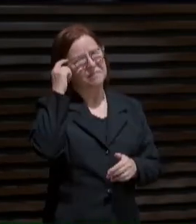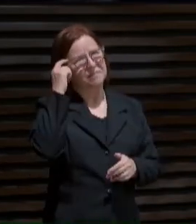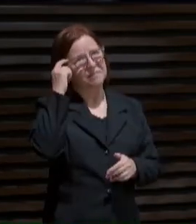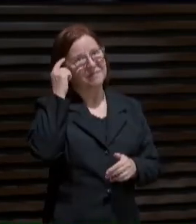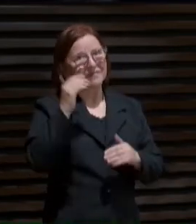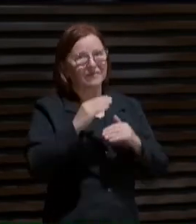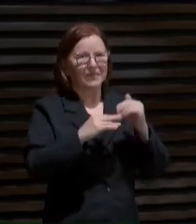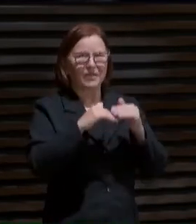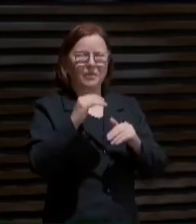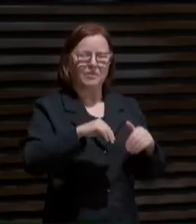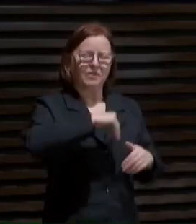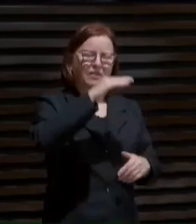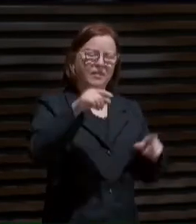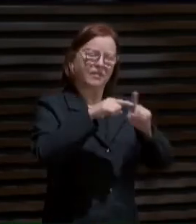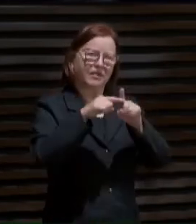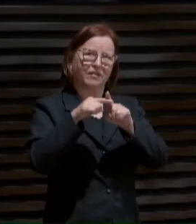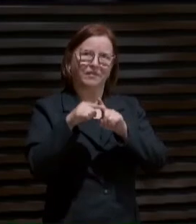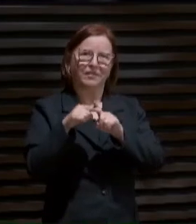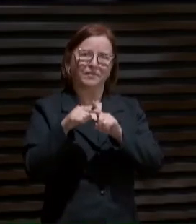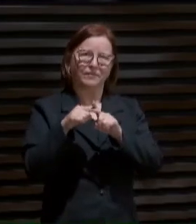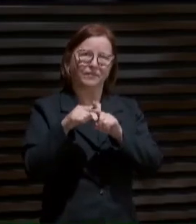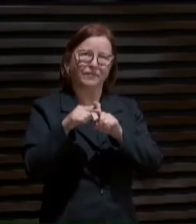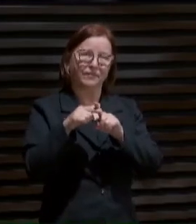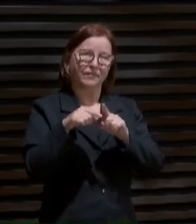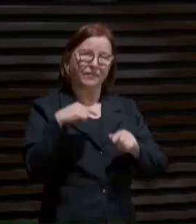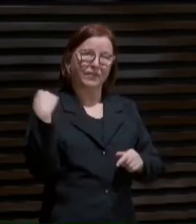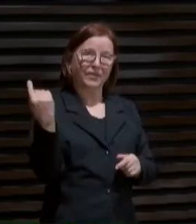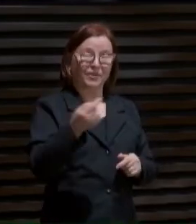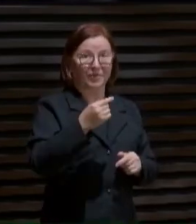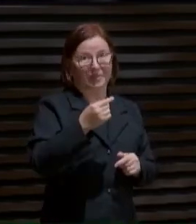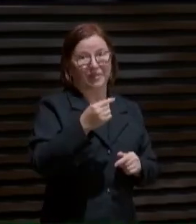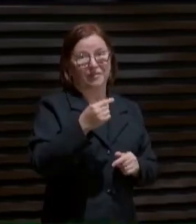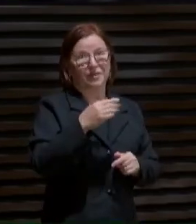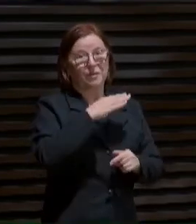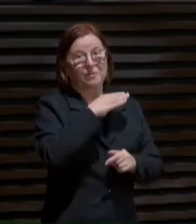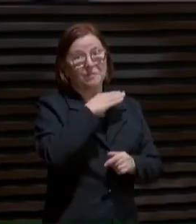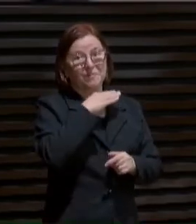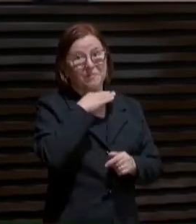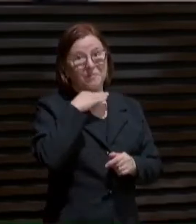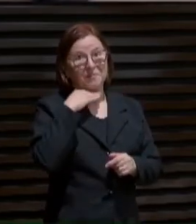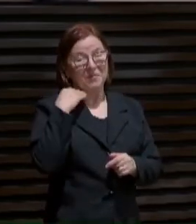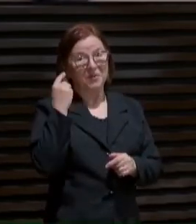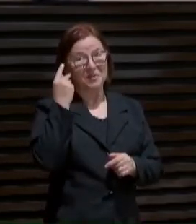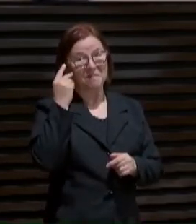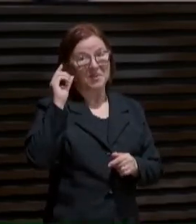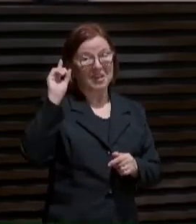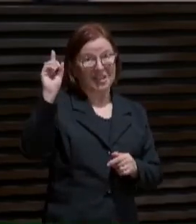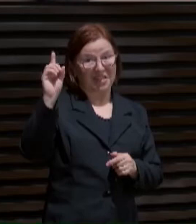do Calvário da nossa condição de morte para Deus temos o